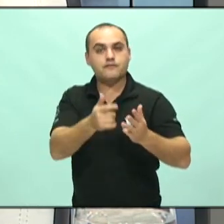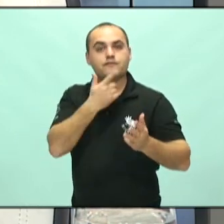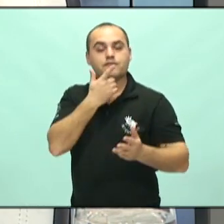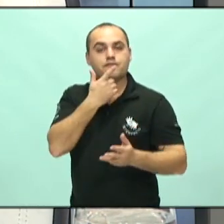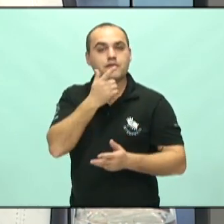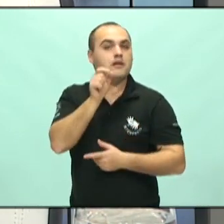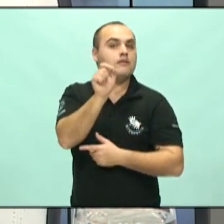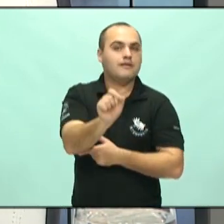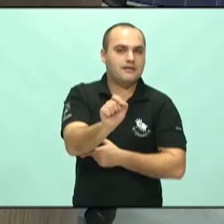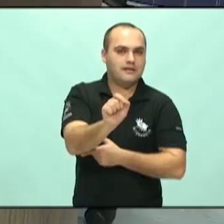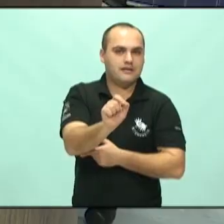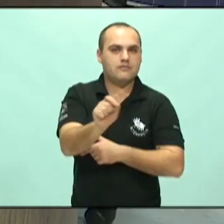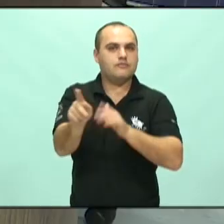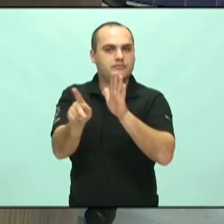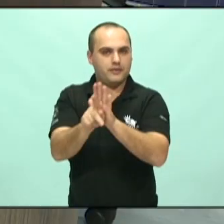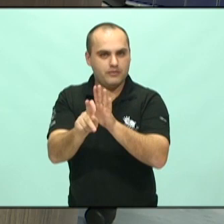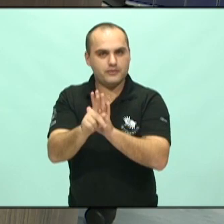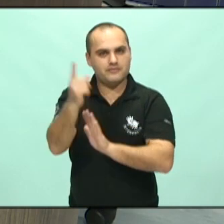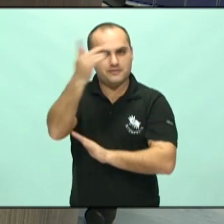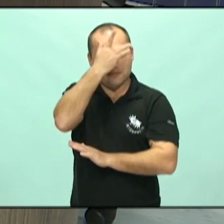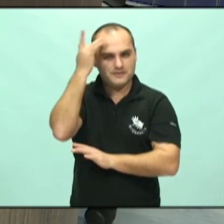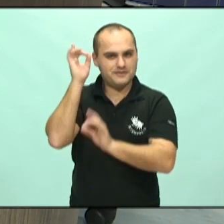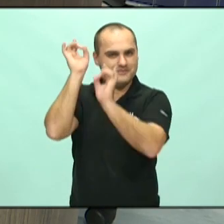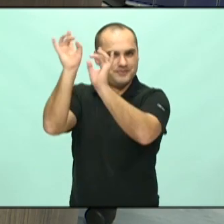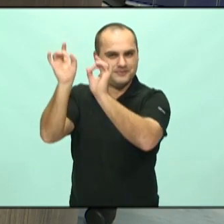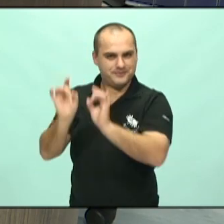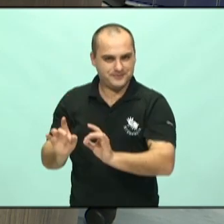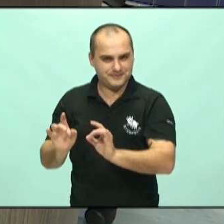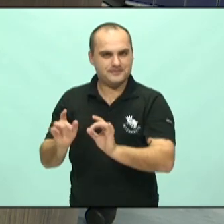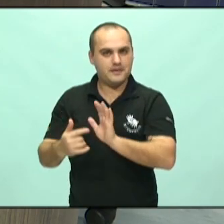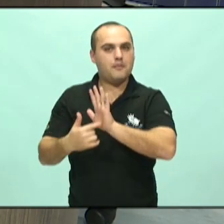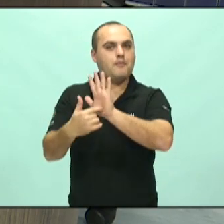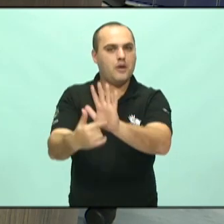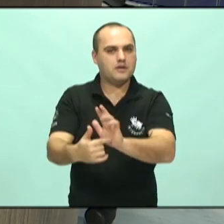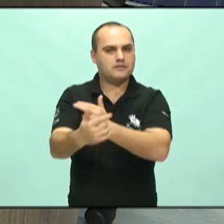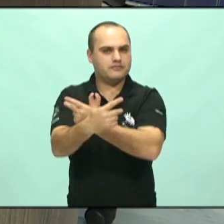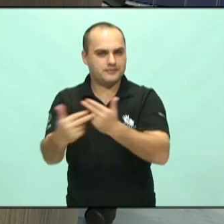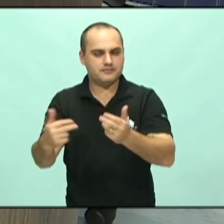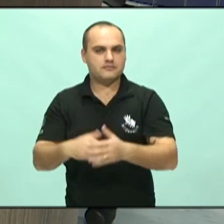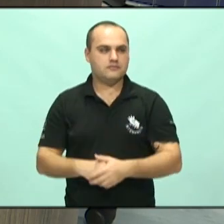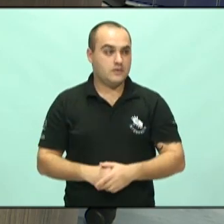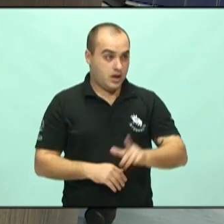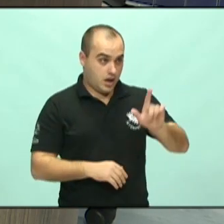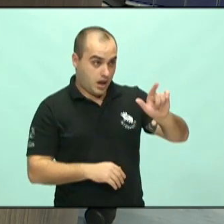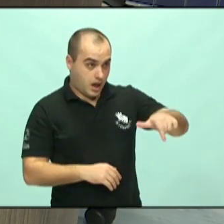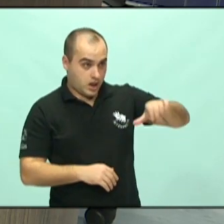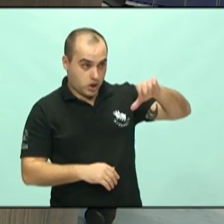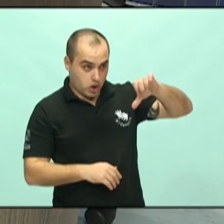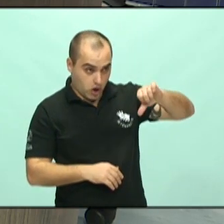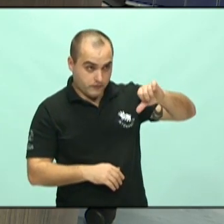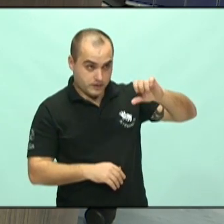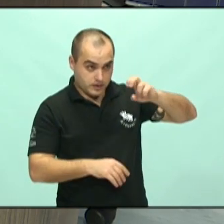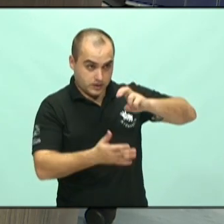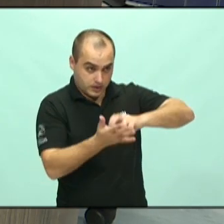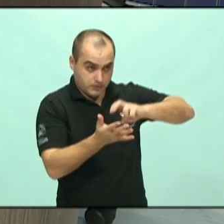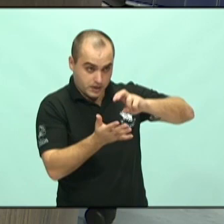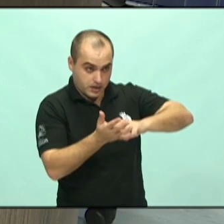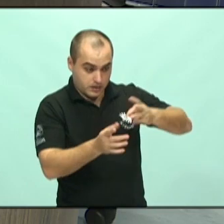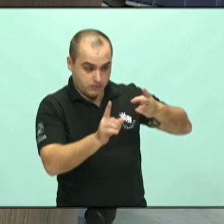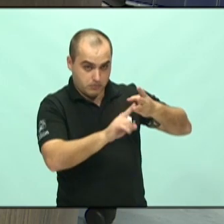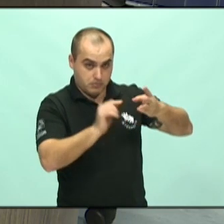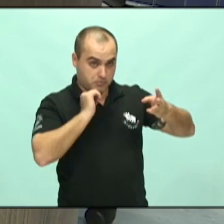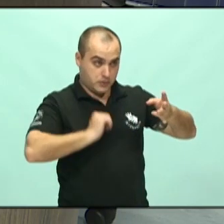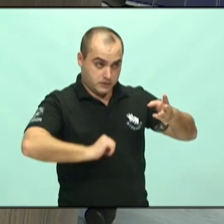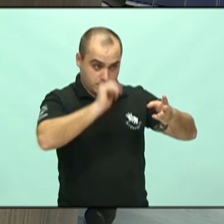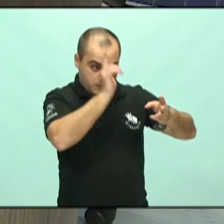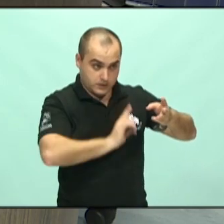né? O espetáculo Bolsa Amarela é às 9 da manhã. Às 9 da manhã. Na quarta-feira. Dia 21. Isso mesmo. A programação é do